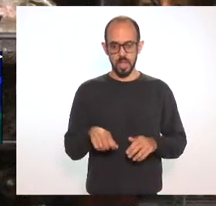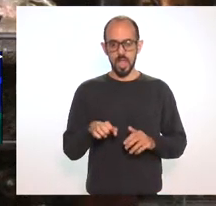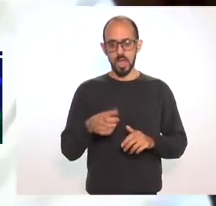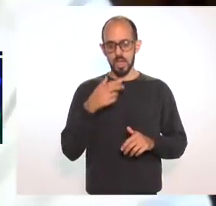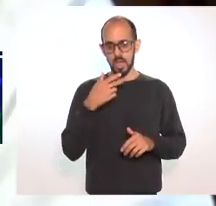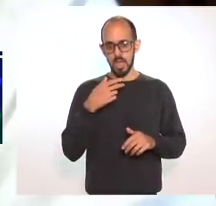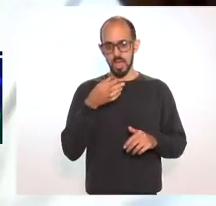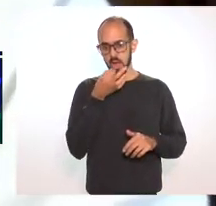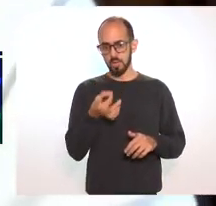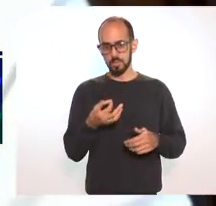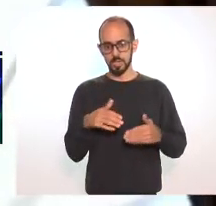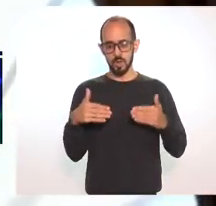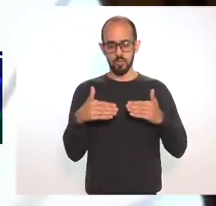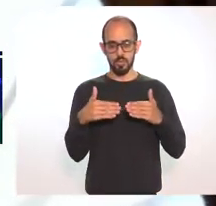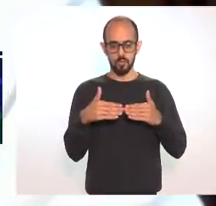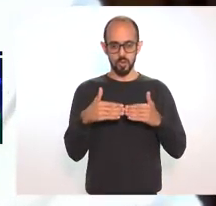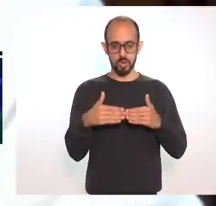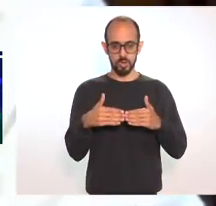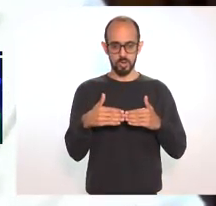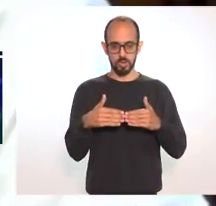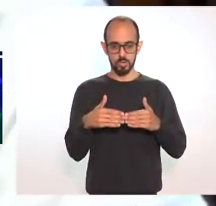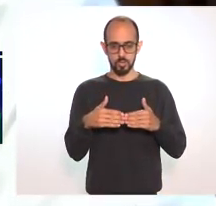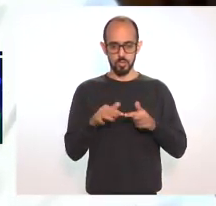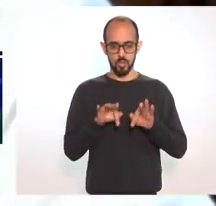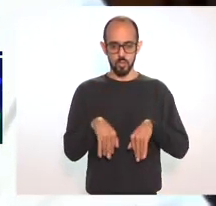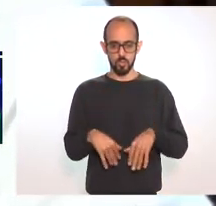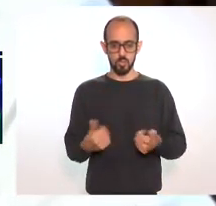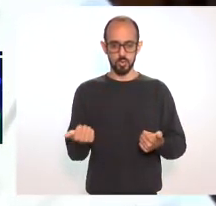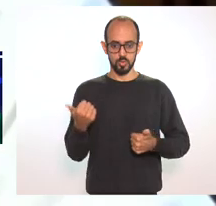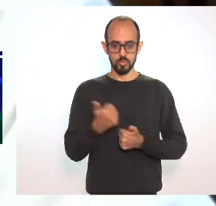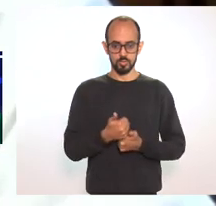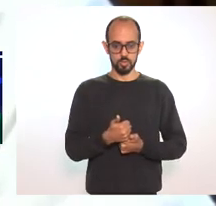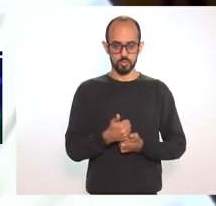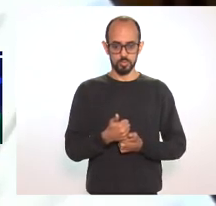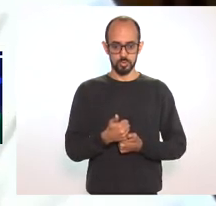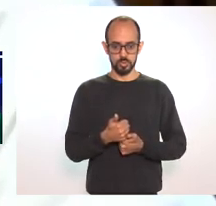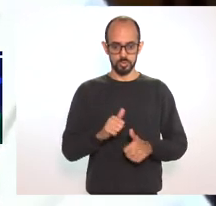emenda, concluindo por substitutivo, pedindo forma final de redação.